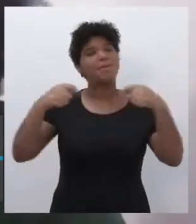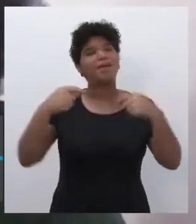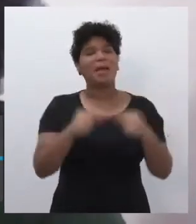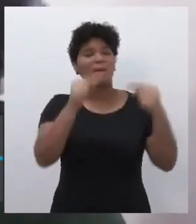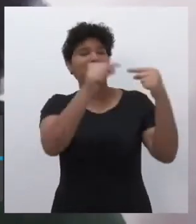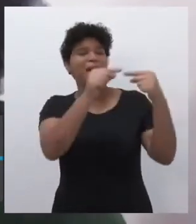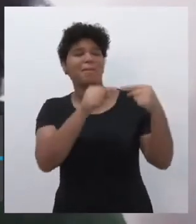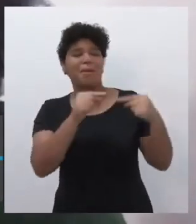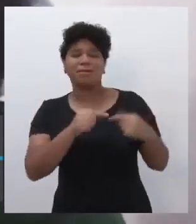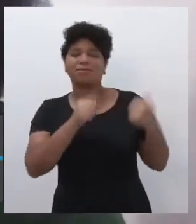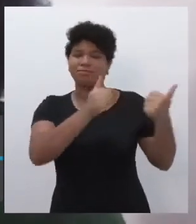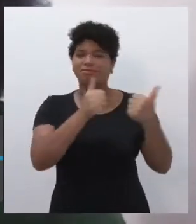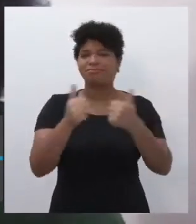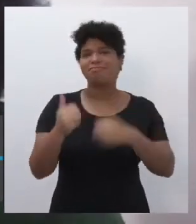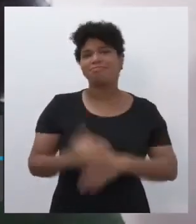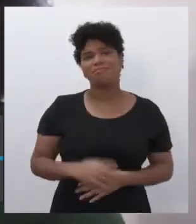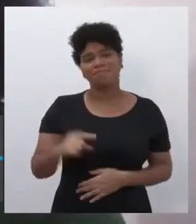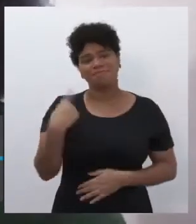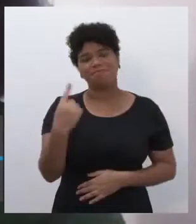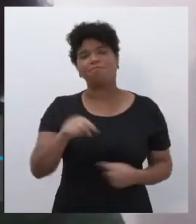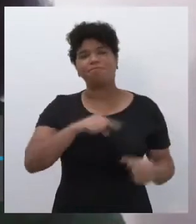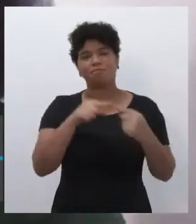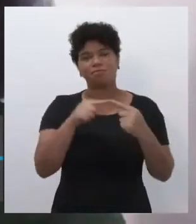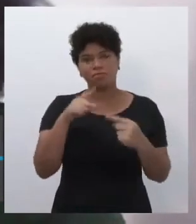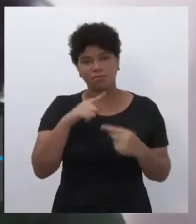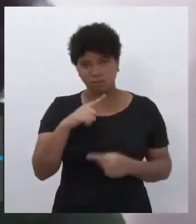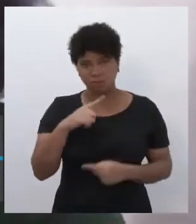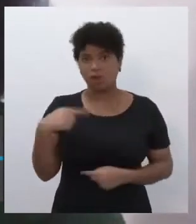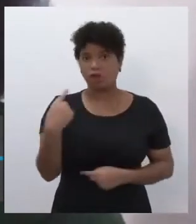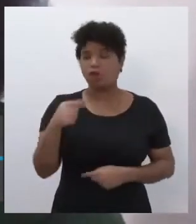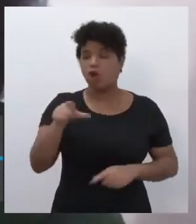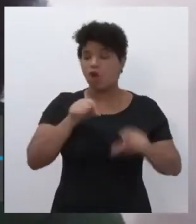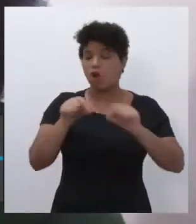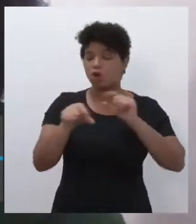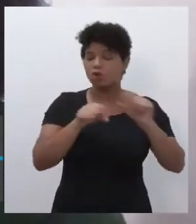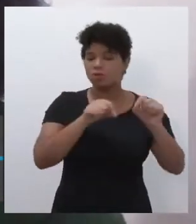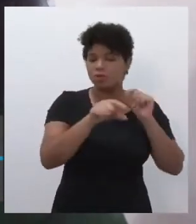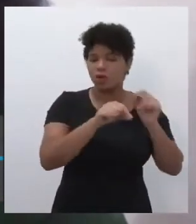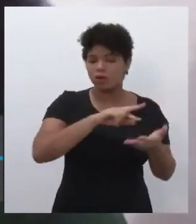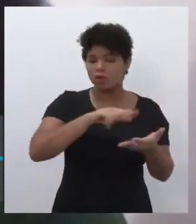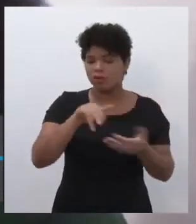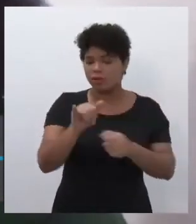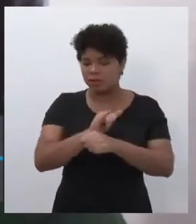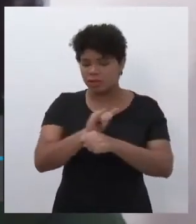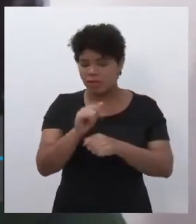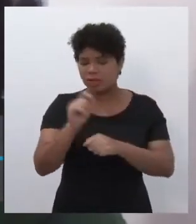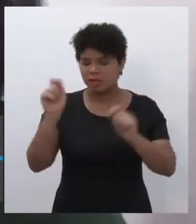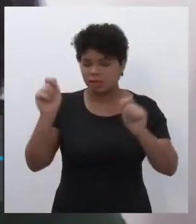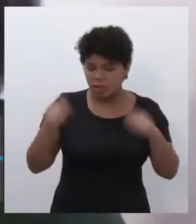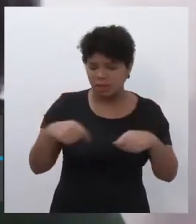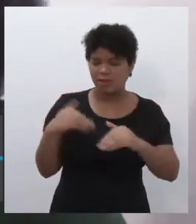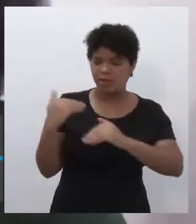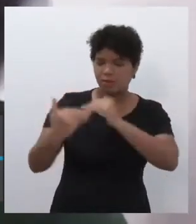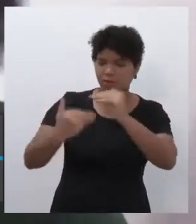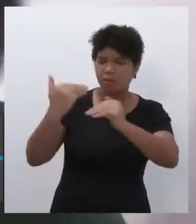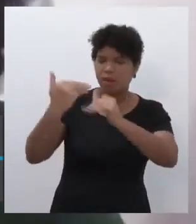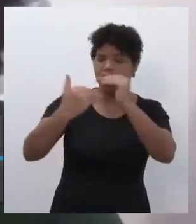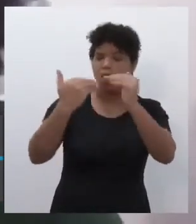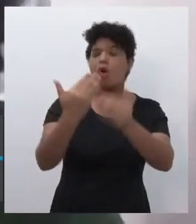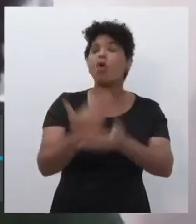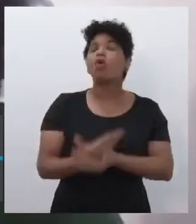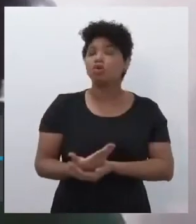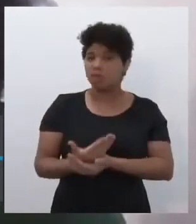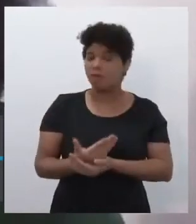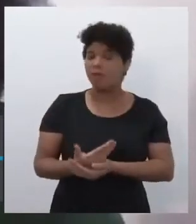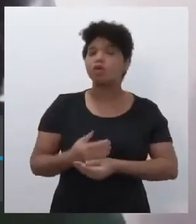cumpra o que a gente tem como objetivo. E por essa razão nós optamos por abordar no desenvolvimento dessa